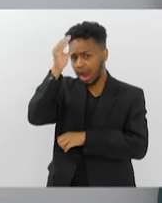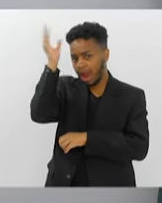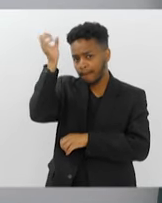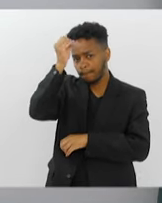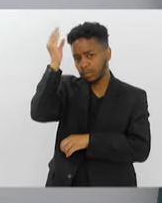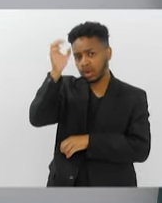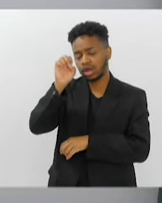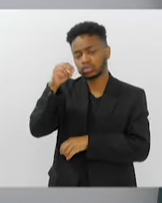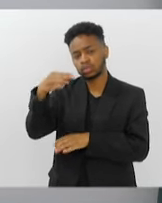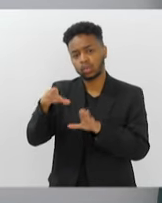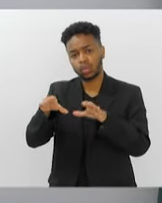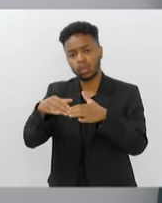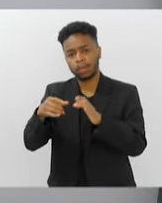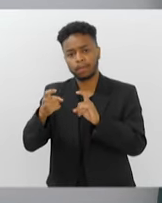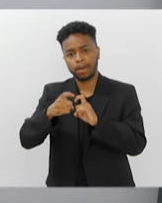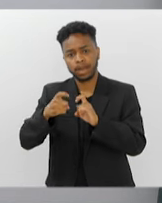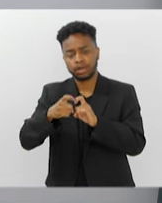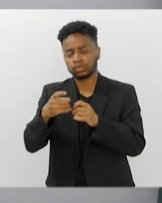do do corpo